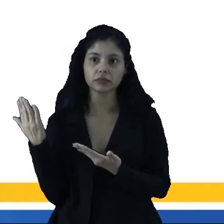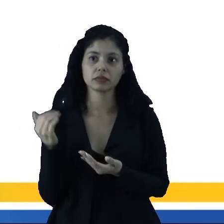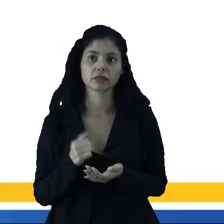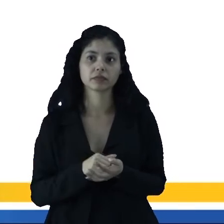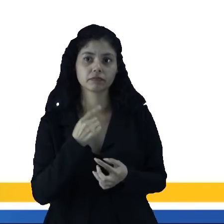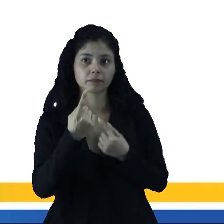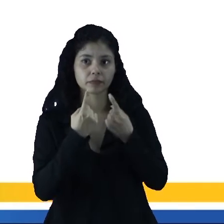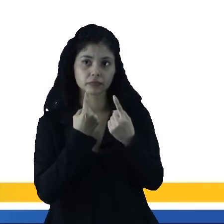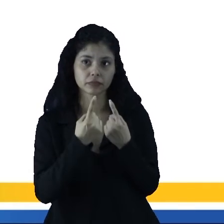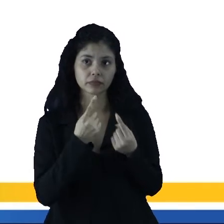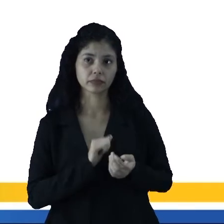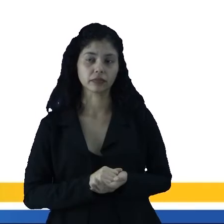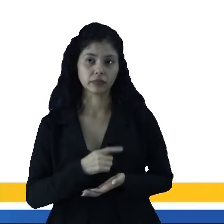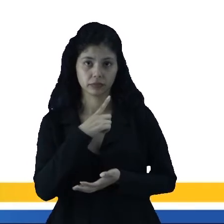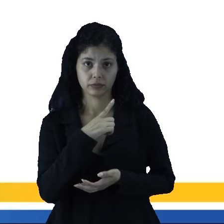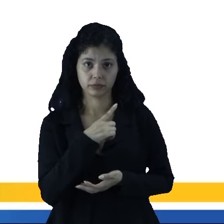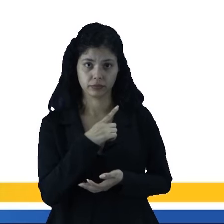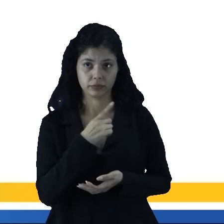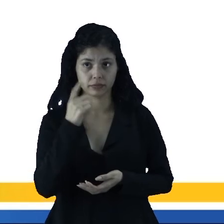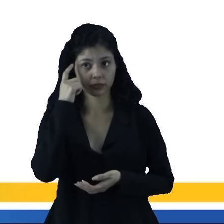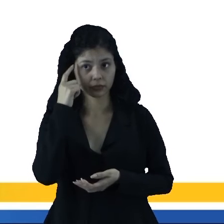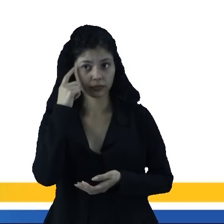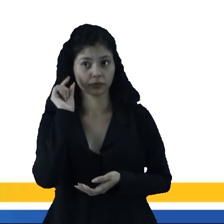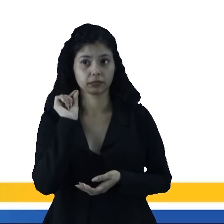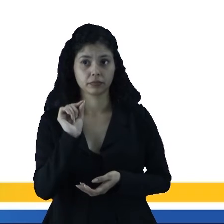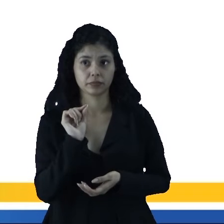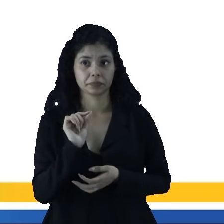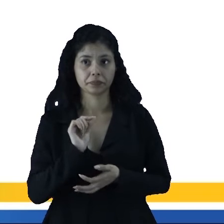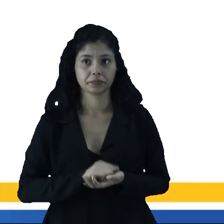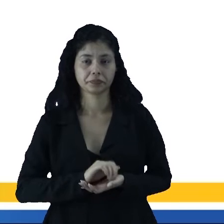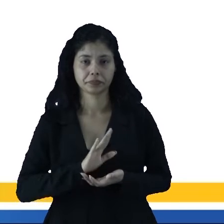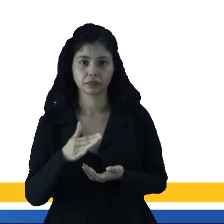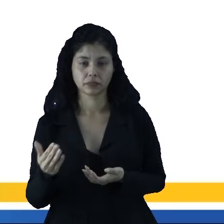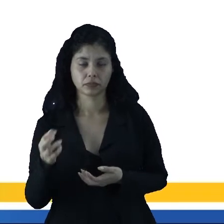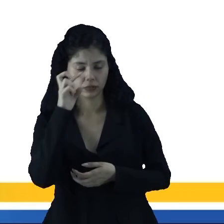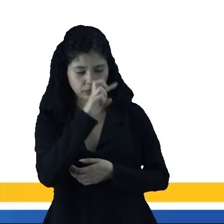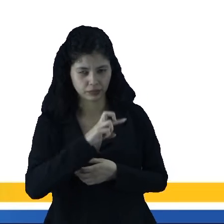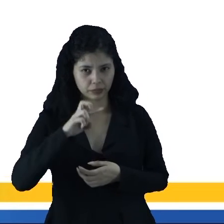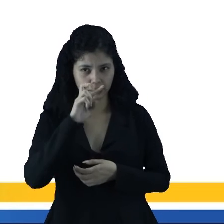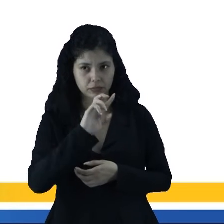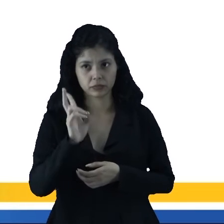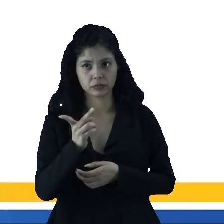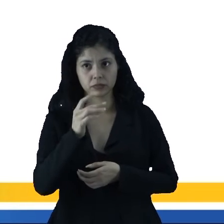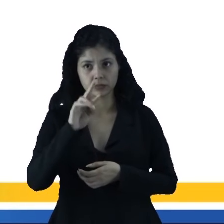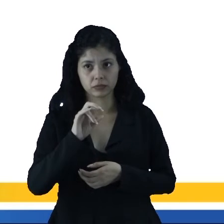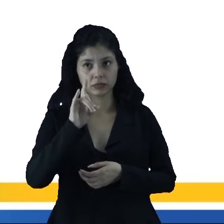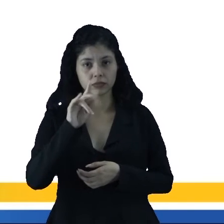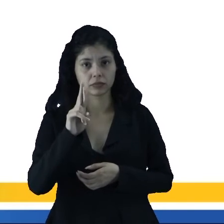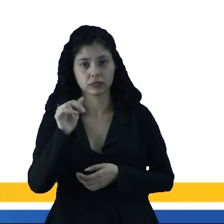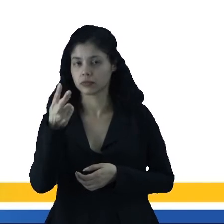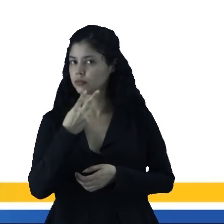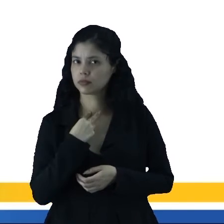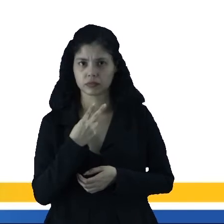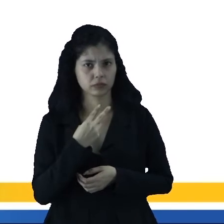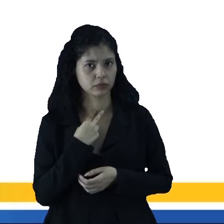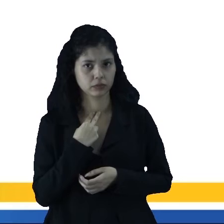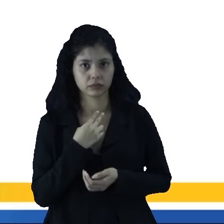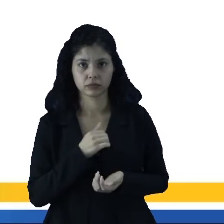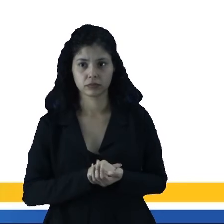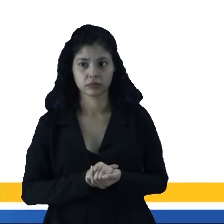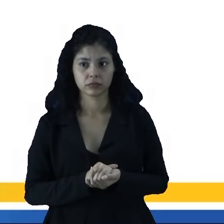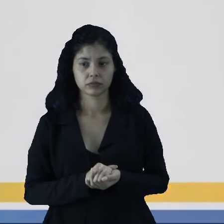para a gente conversar, a gente tem que também pensar o seguinte, que quando você analisa um heredograma, você não pode